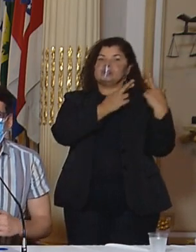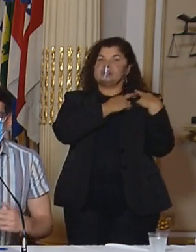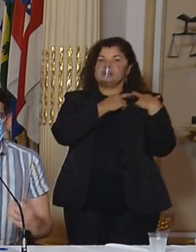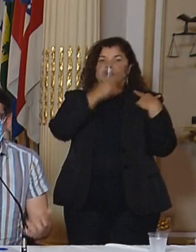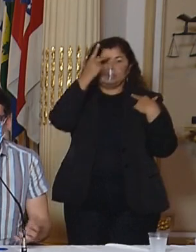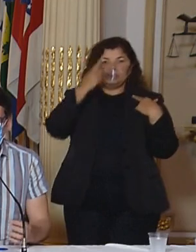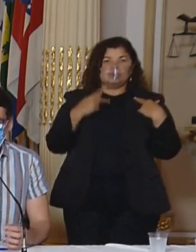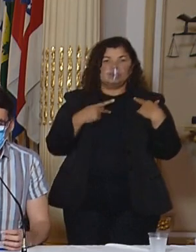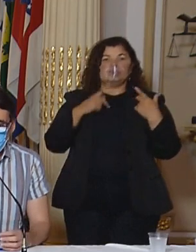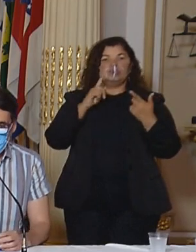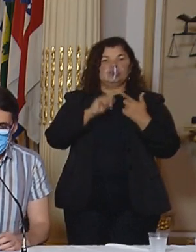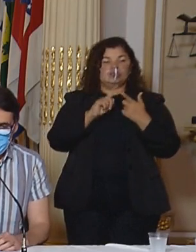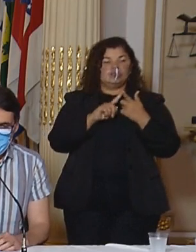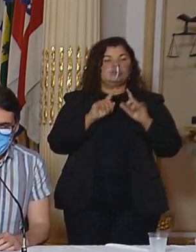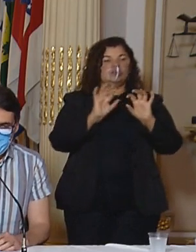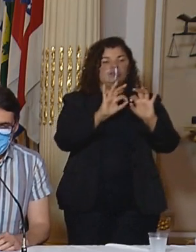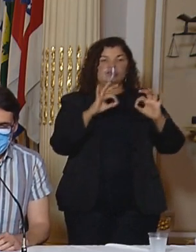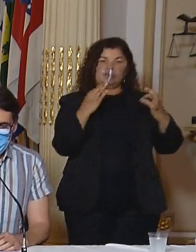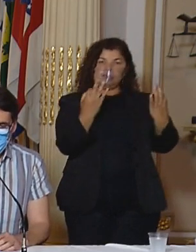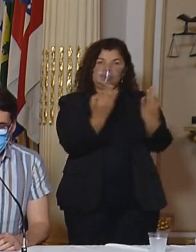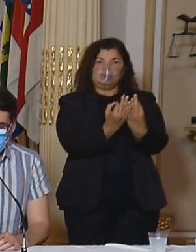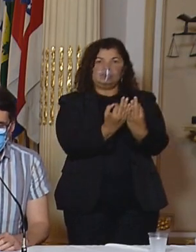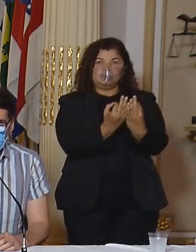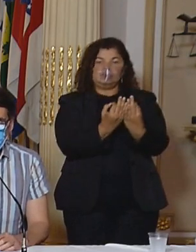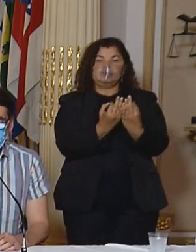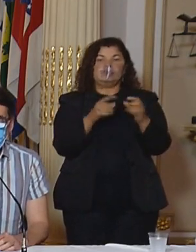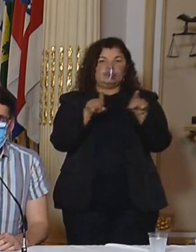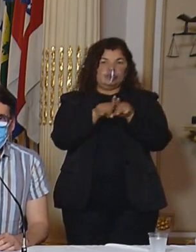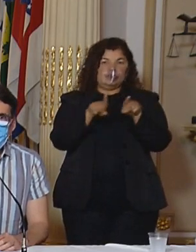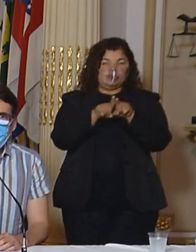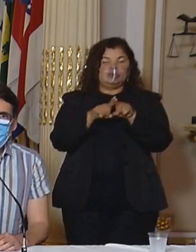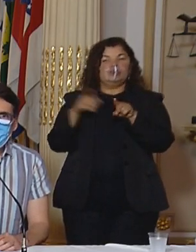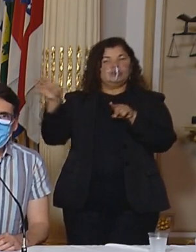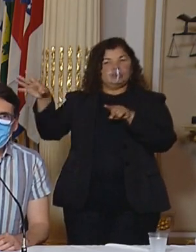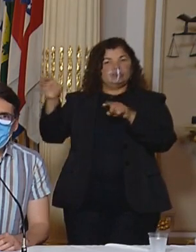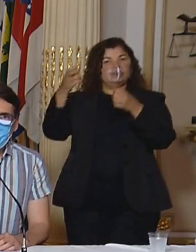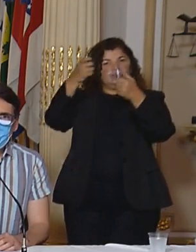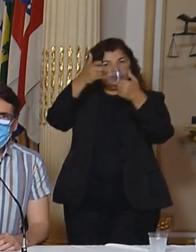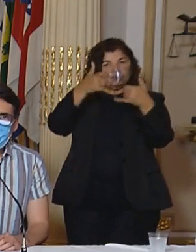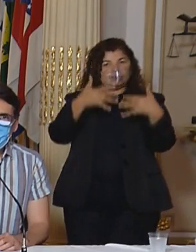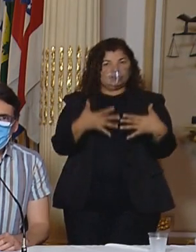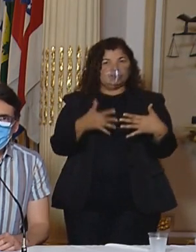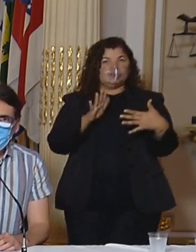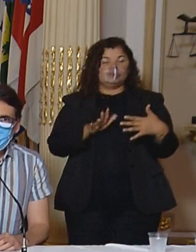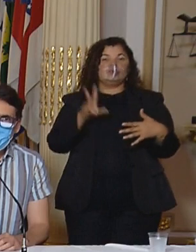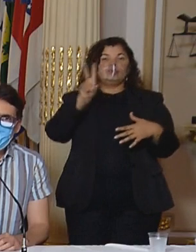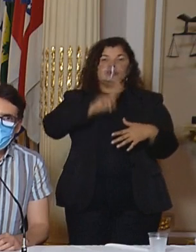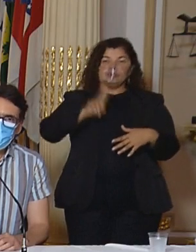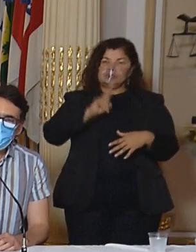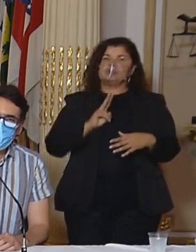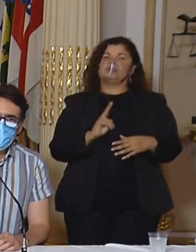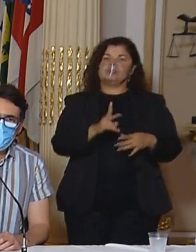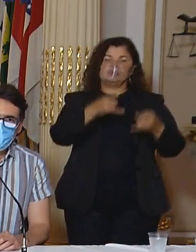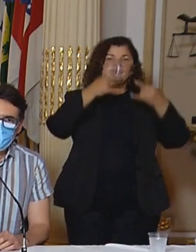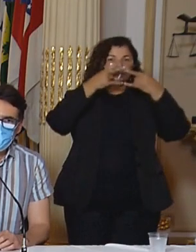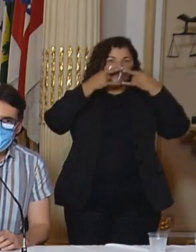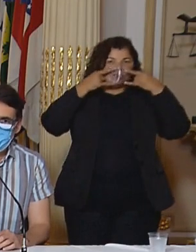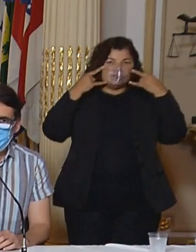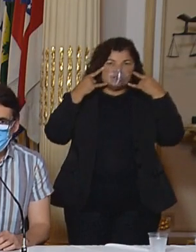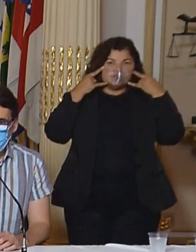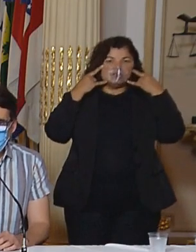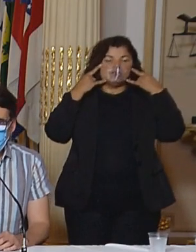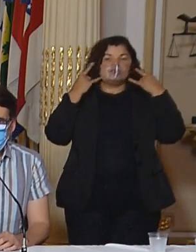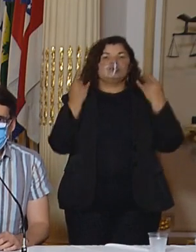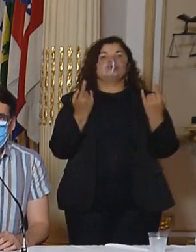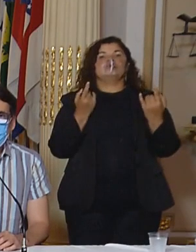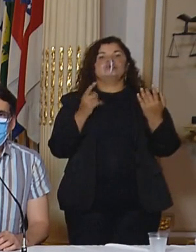próprio e para os seus familiares. Então, como já foi falado aqui, a utilização das máscaras